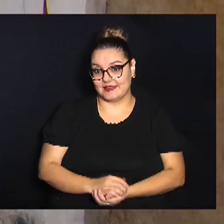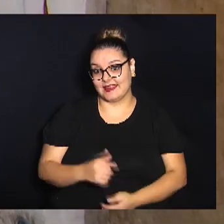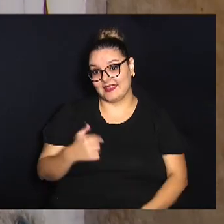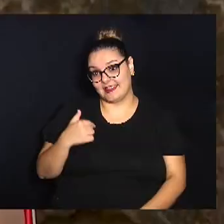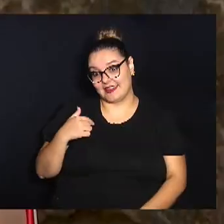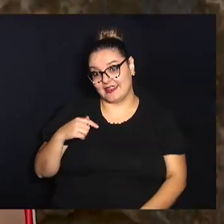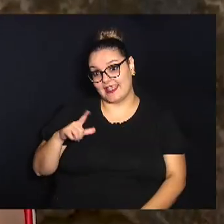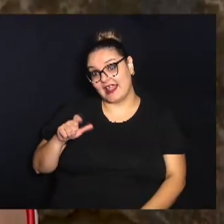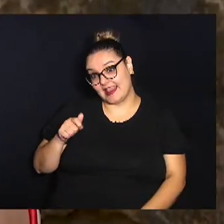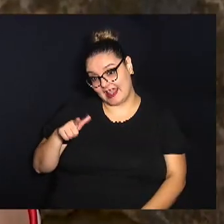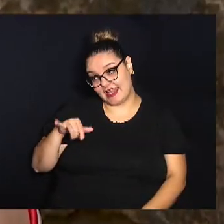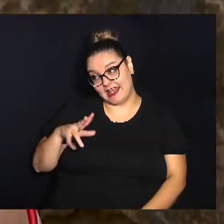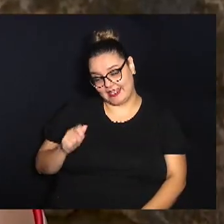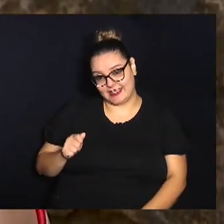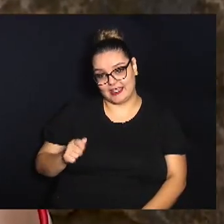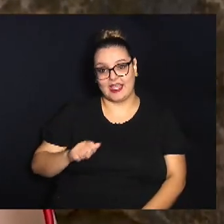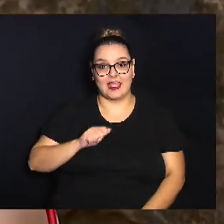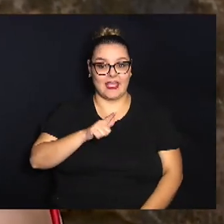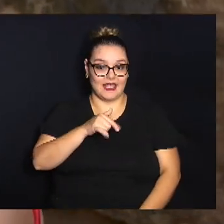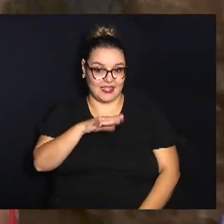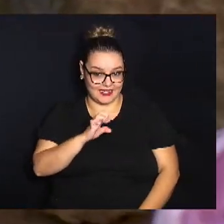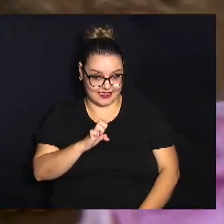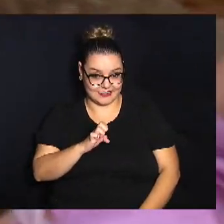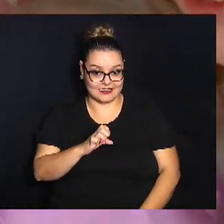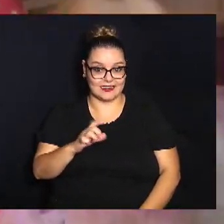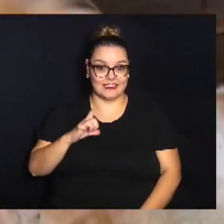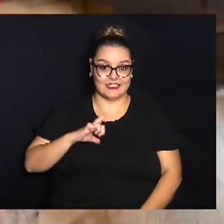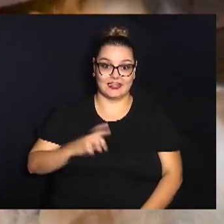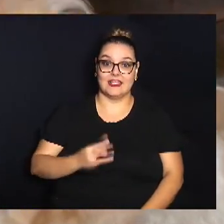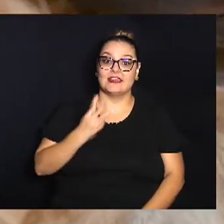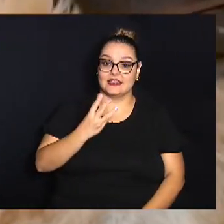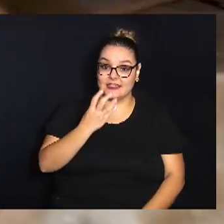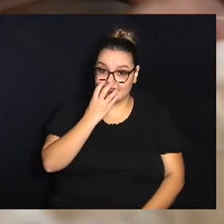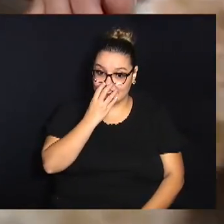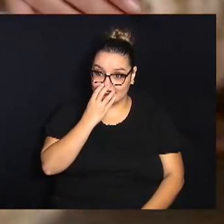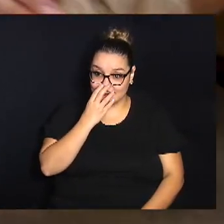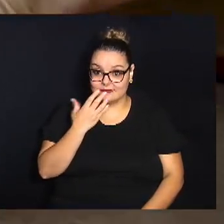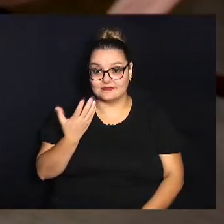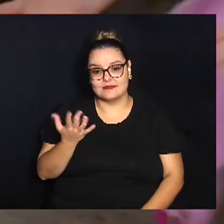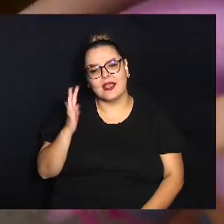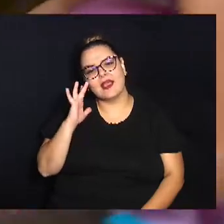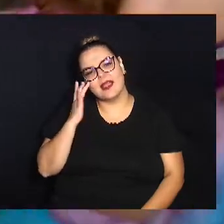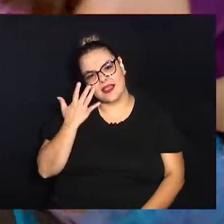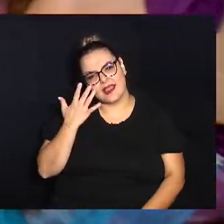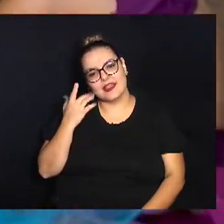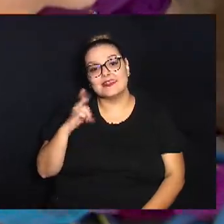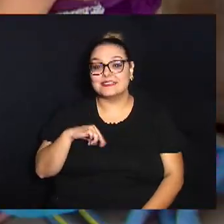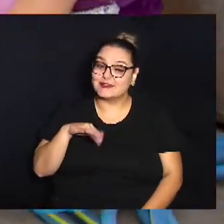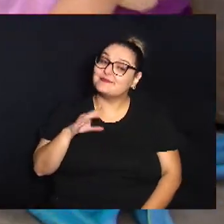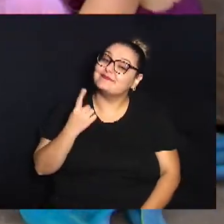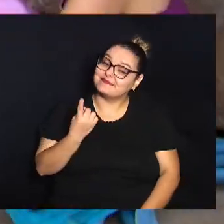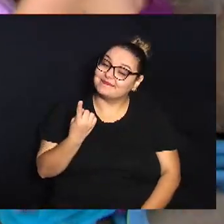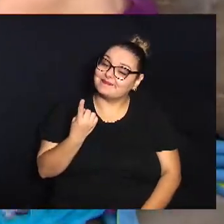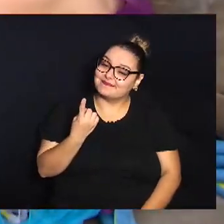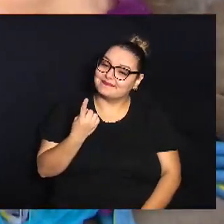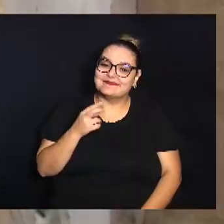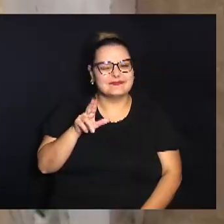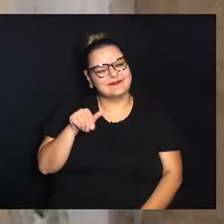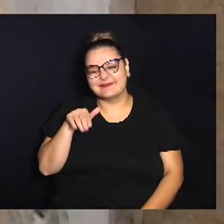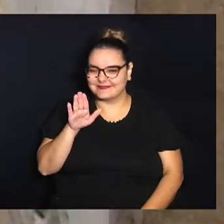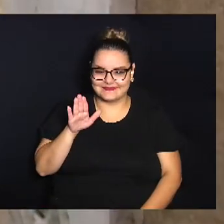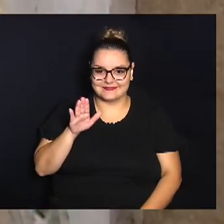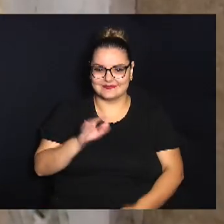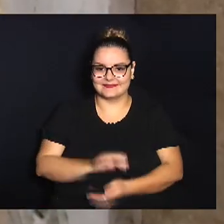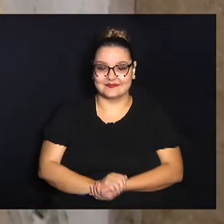A galinha. Alice Marie já tem 3 cachorros, mas acha que ter mais um bichinho nunca é